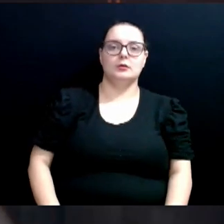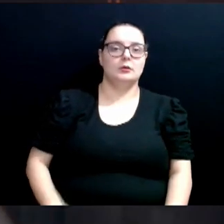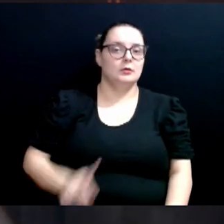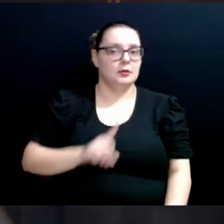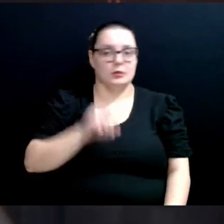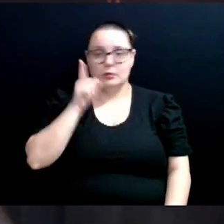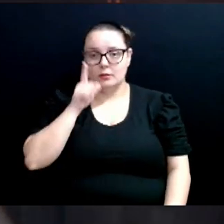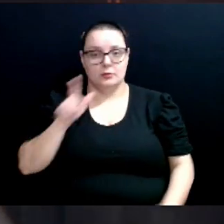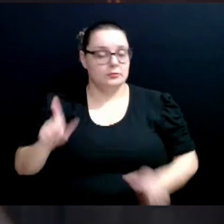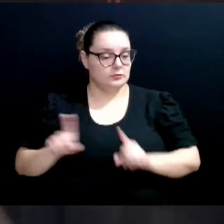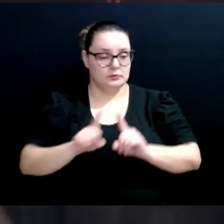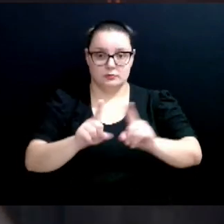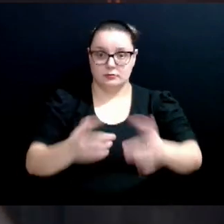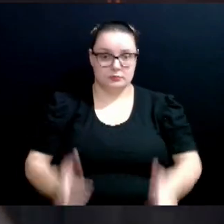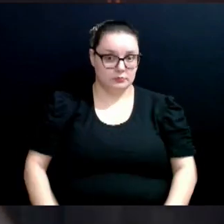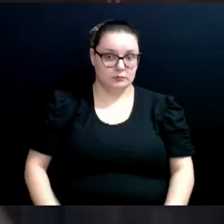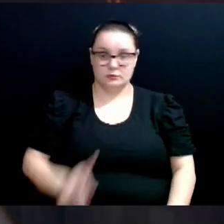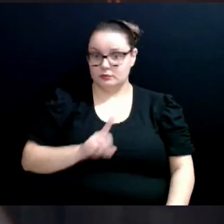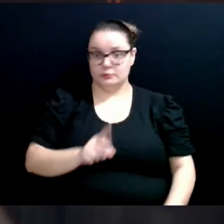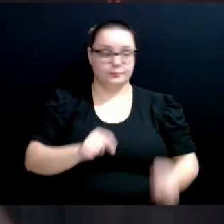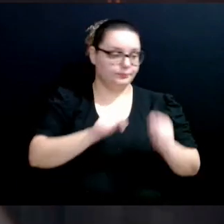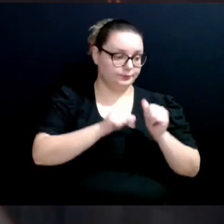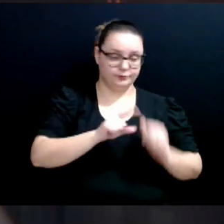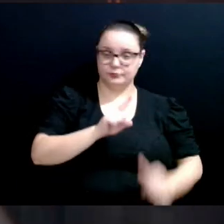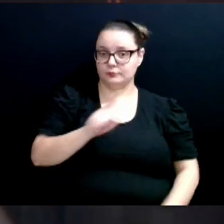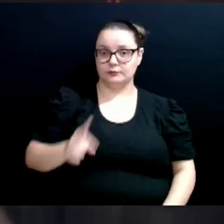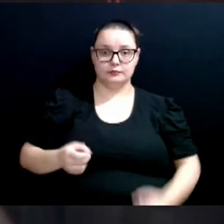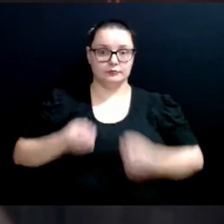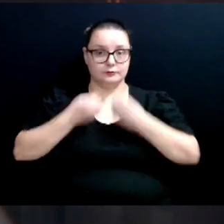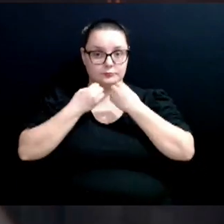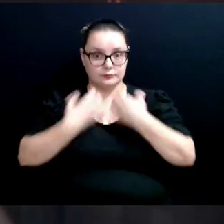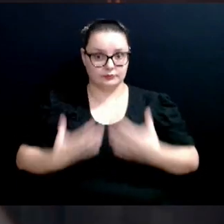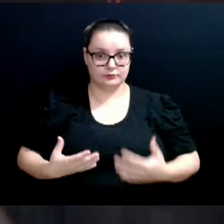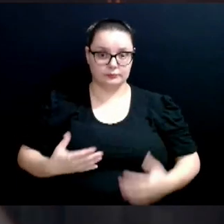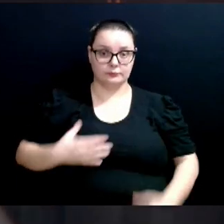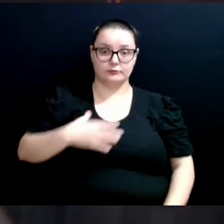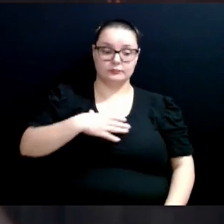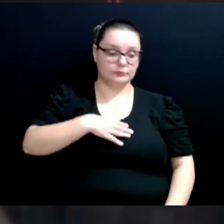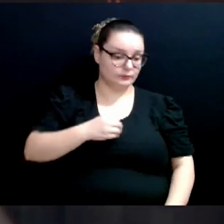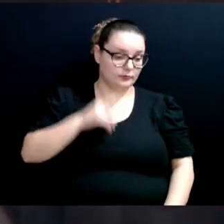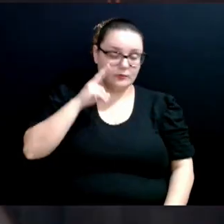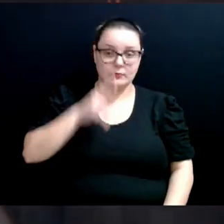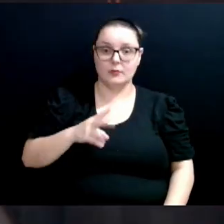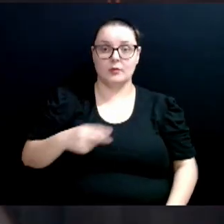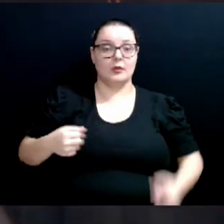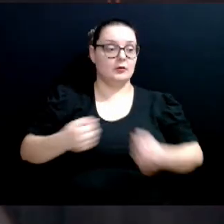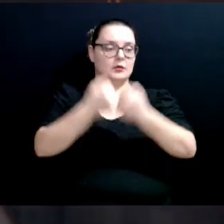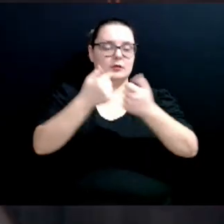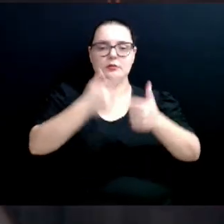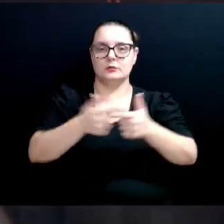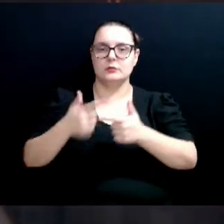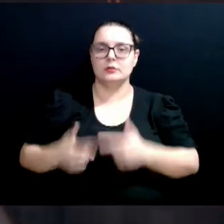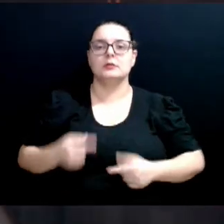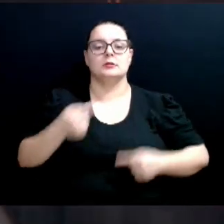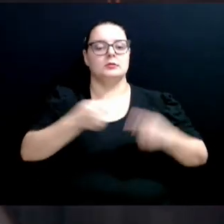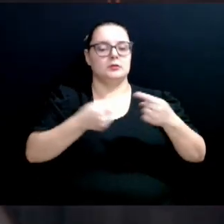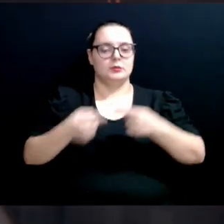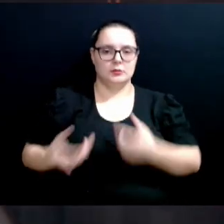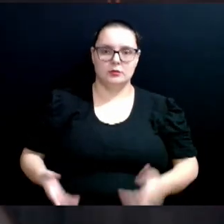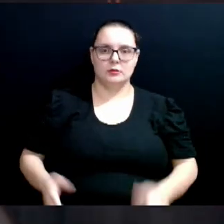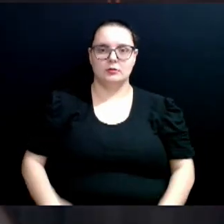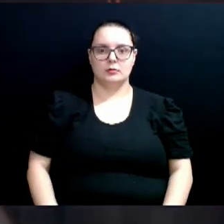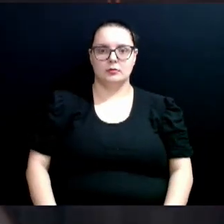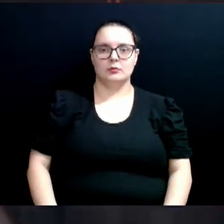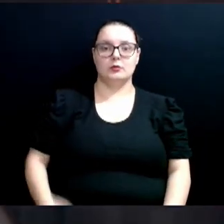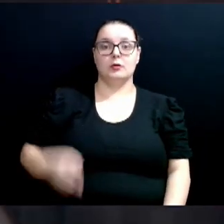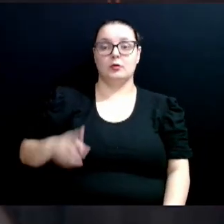juntos, isso não está sendo benéfico, não está sendo benéfico para o nosso filho que está vendo essa briga, esses conflitos. Então, se a gente quer discutir, ou se a gente tem algo para